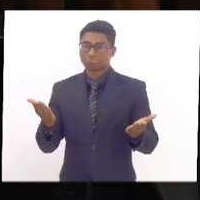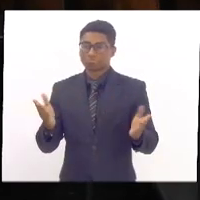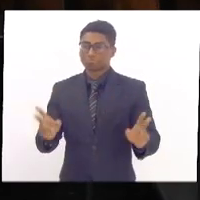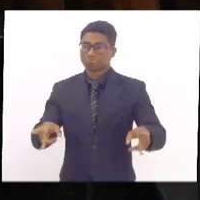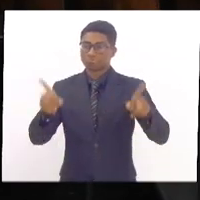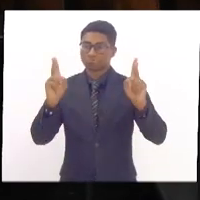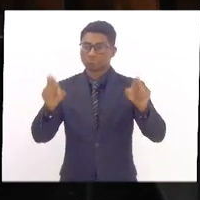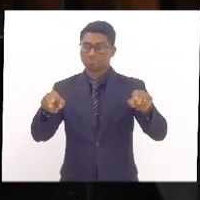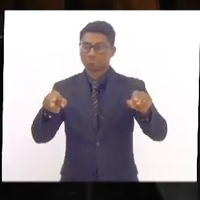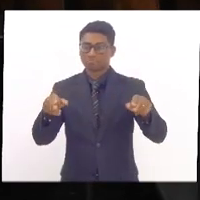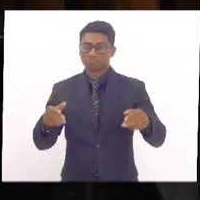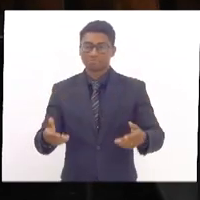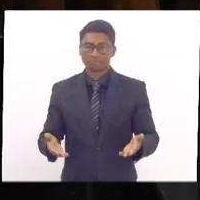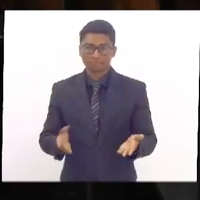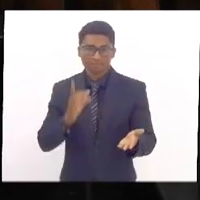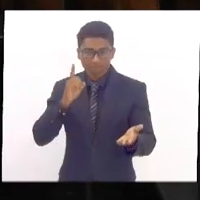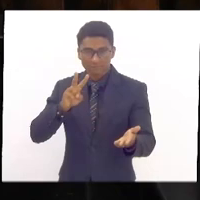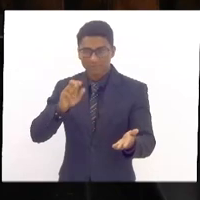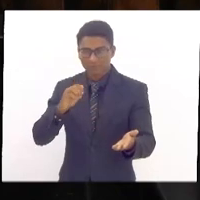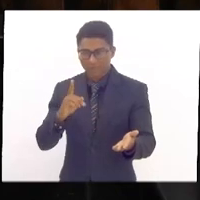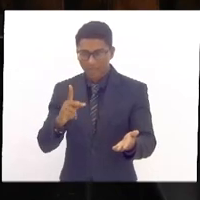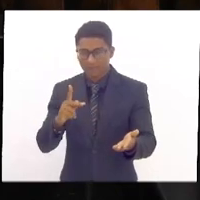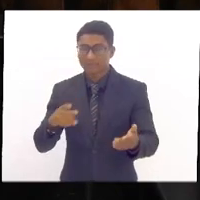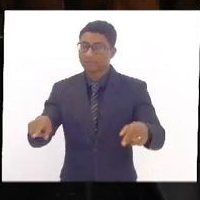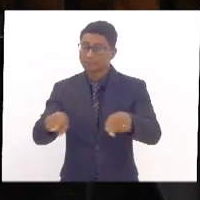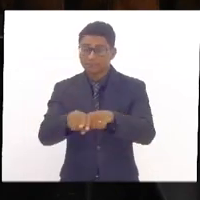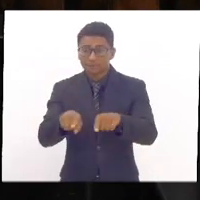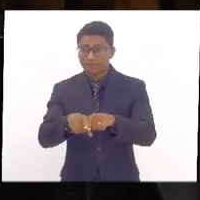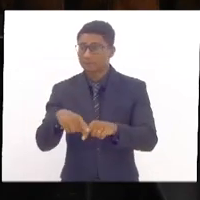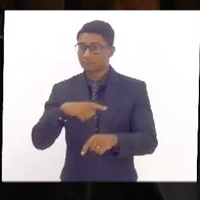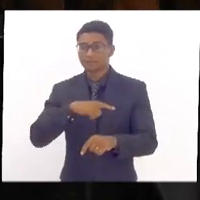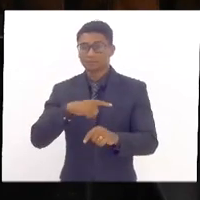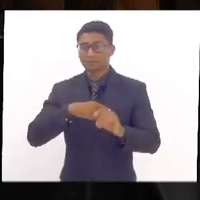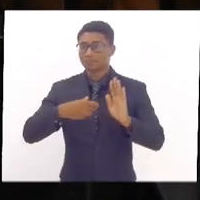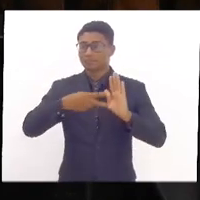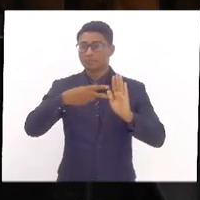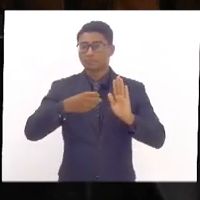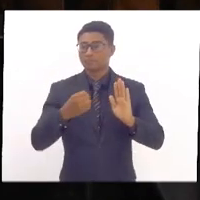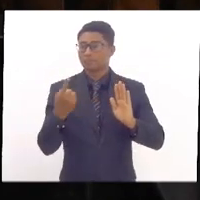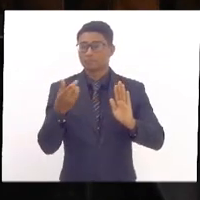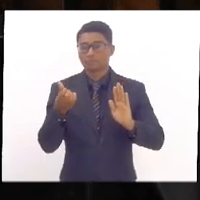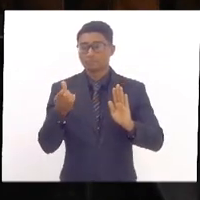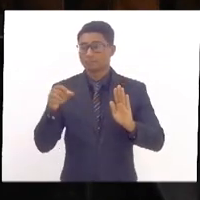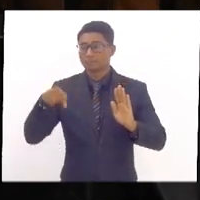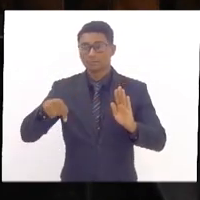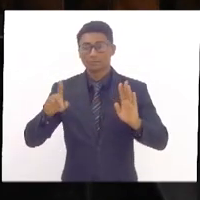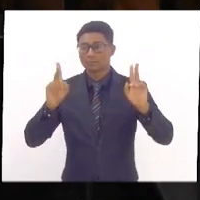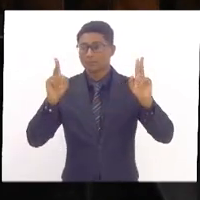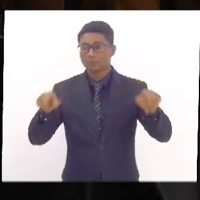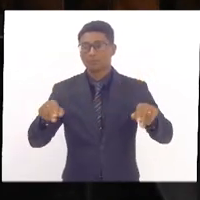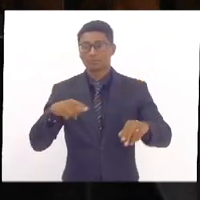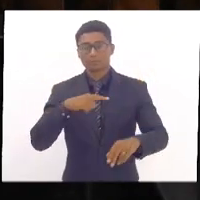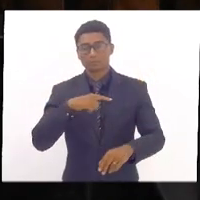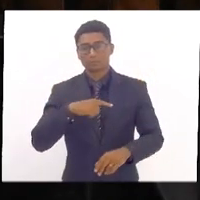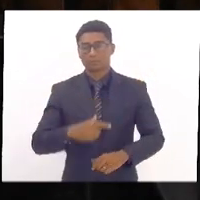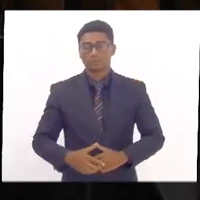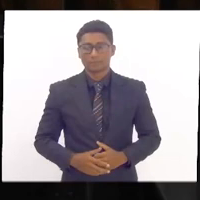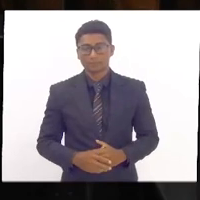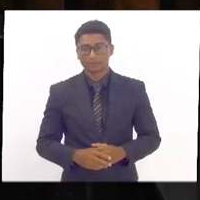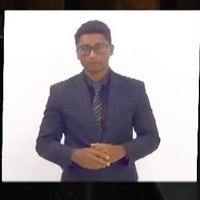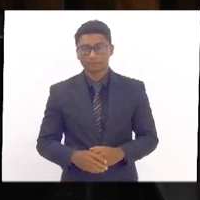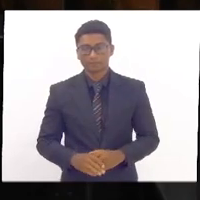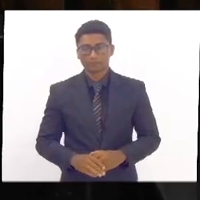coincidentemente, deputado Valdec Carneiro, também tem os mesmos 16 artigos.